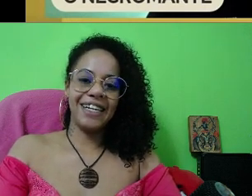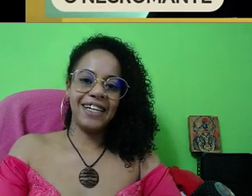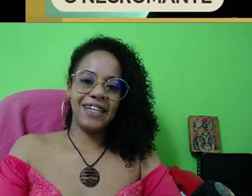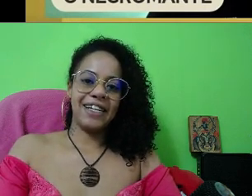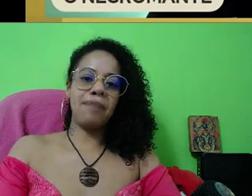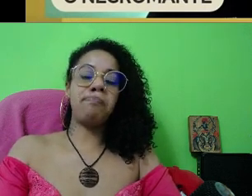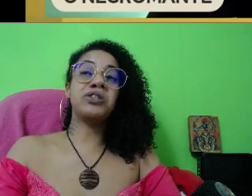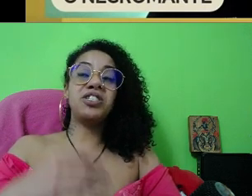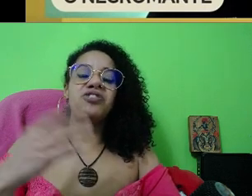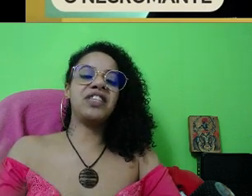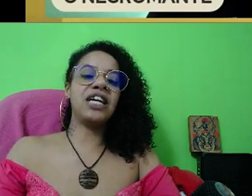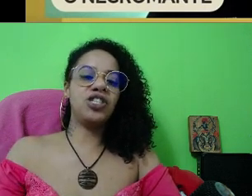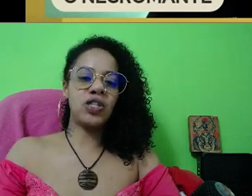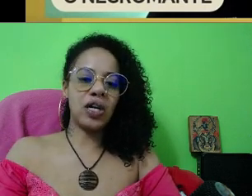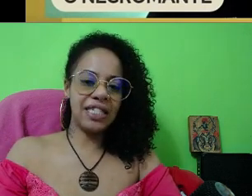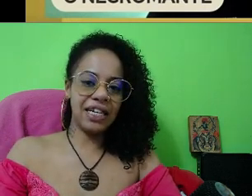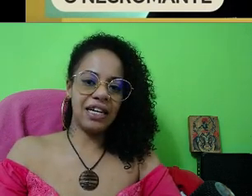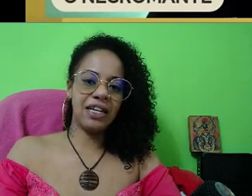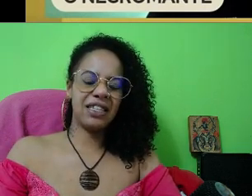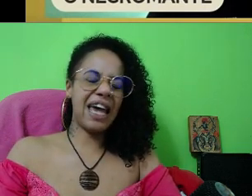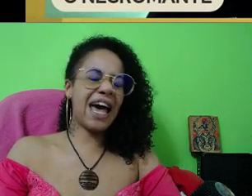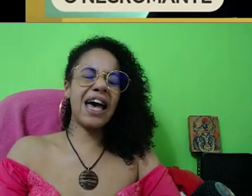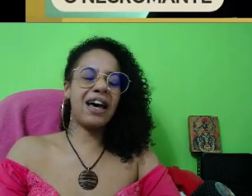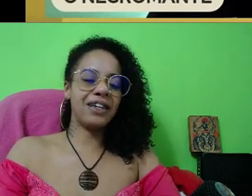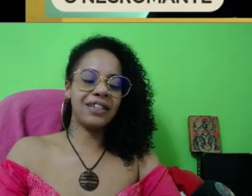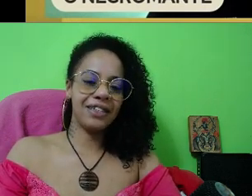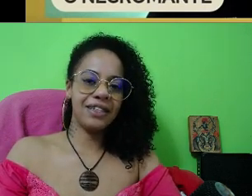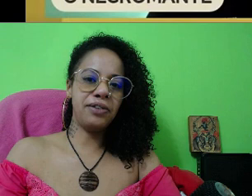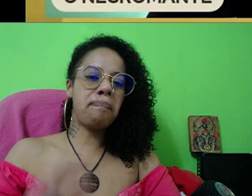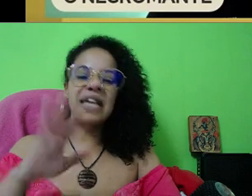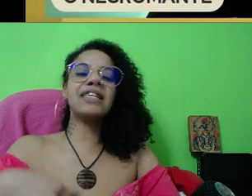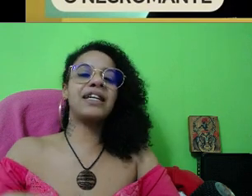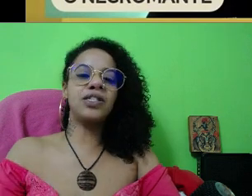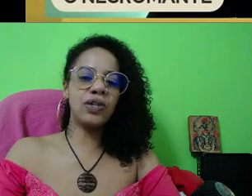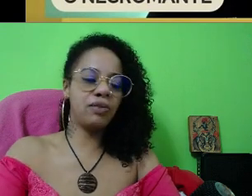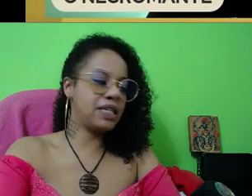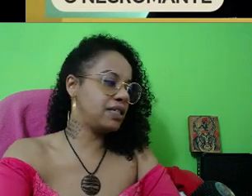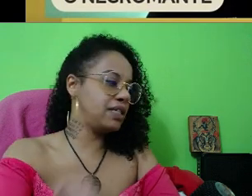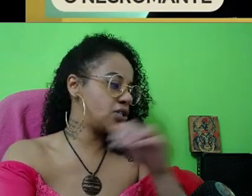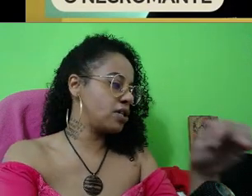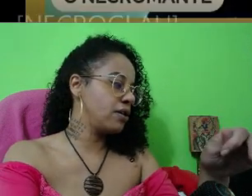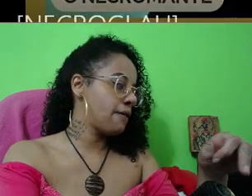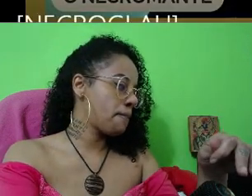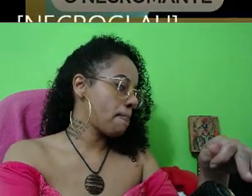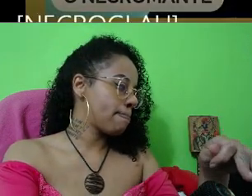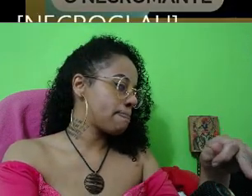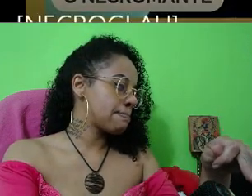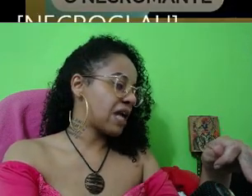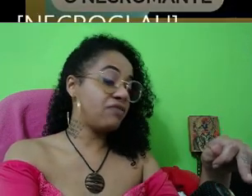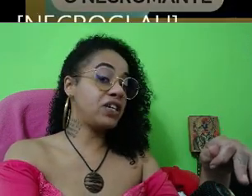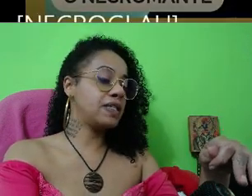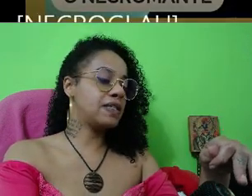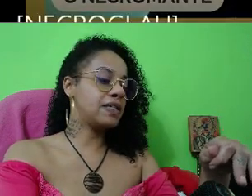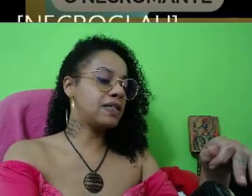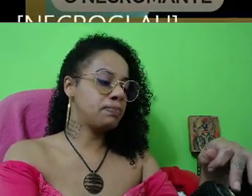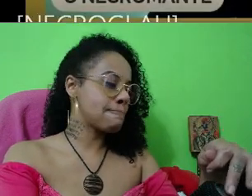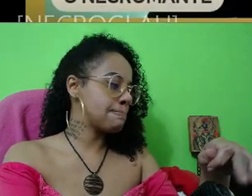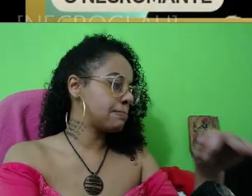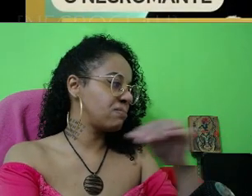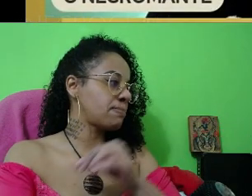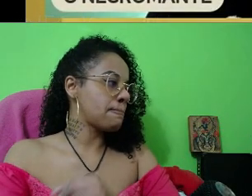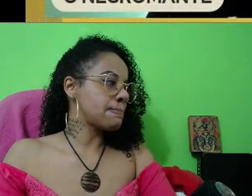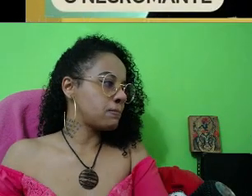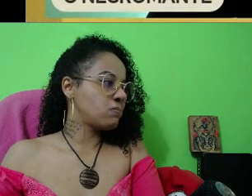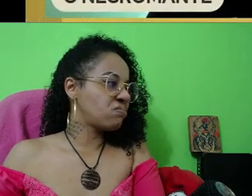né a positividade tóxica Ah não pensa nisso que não existe invenção